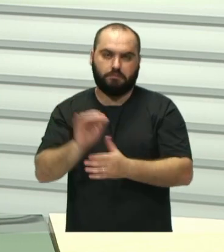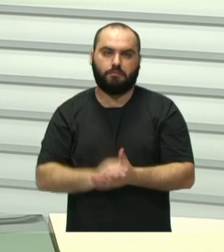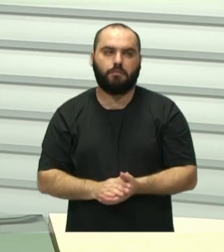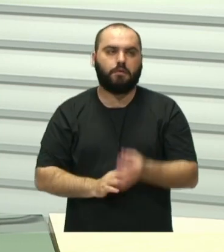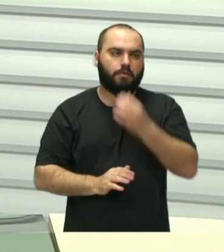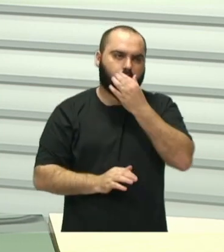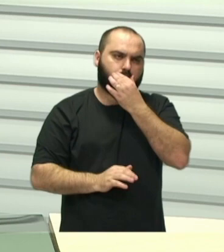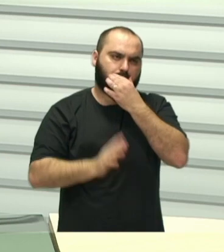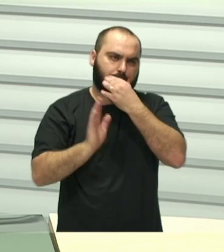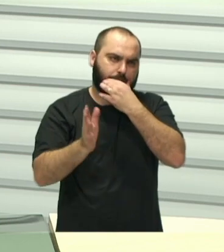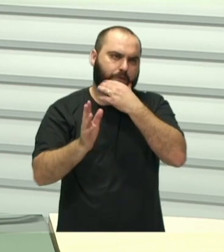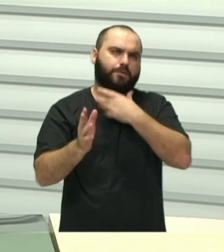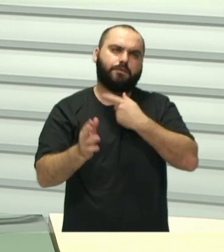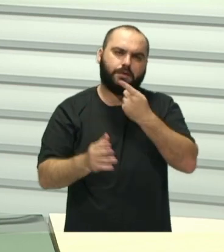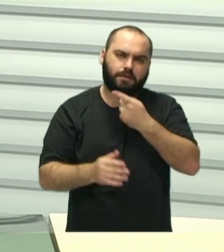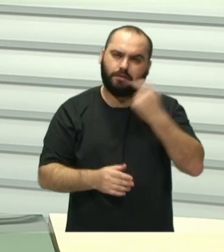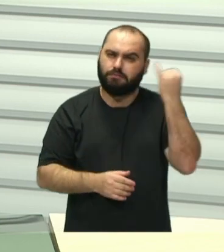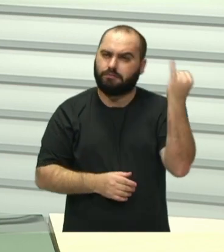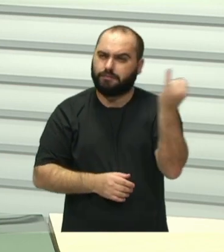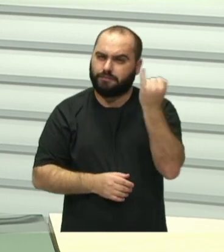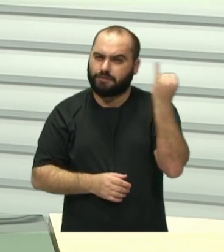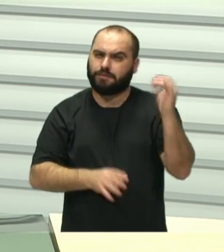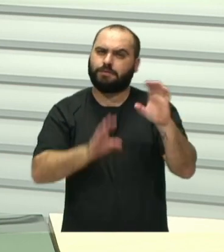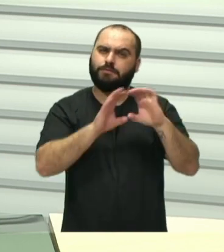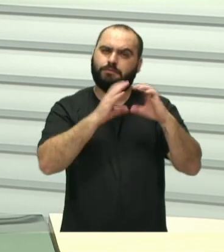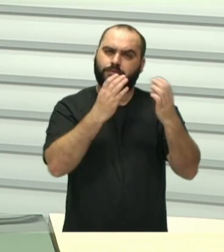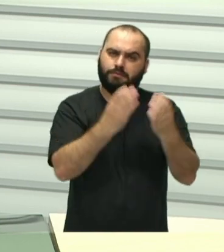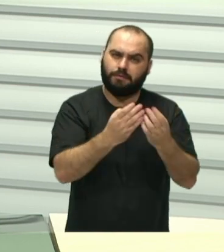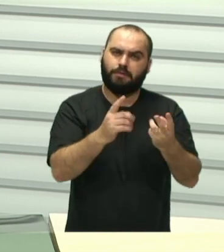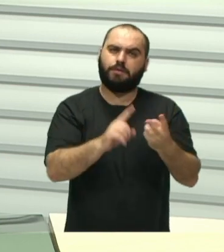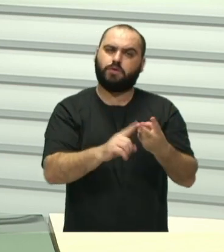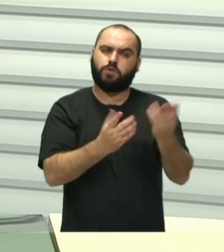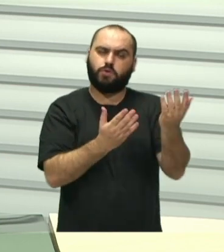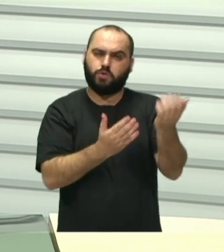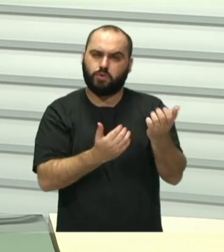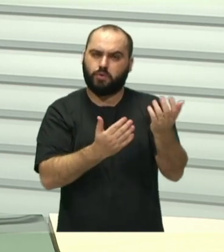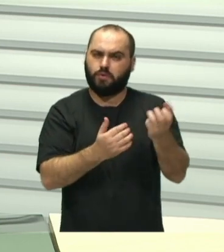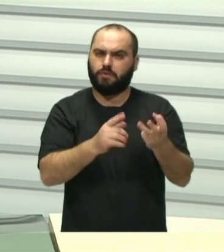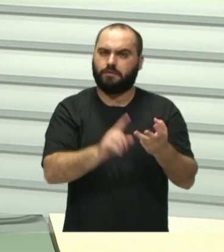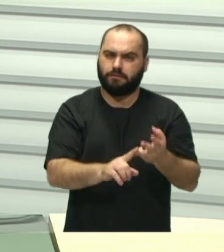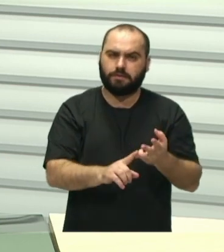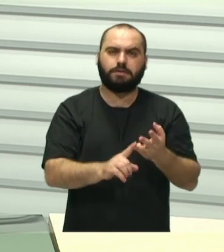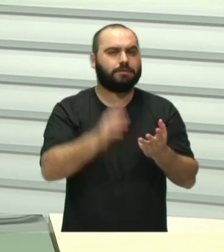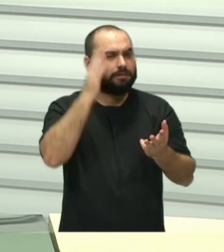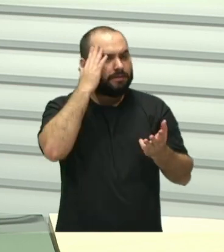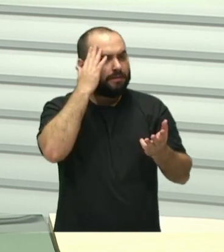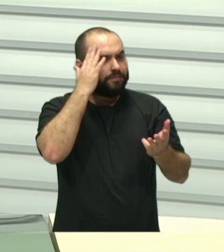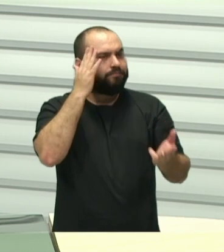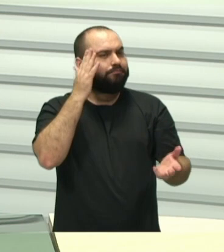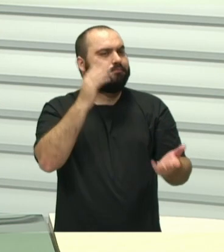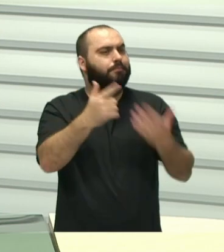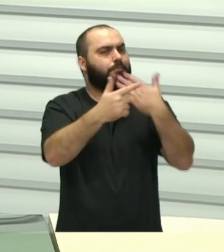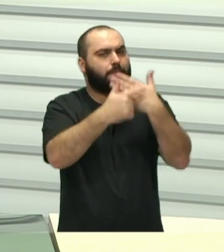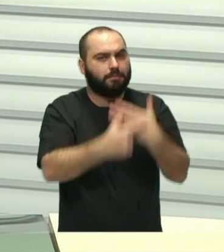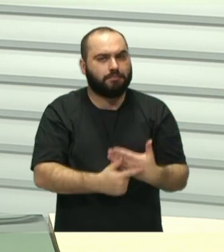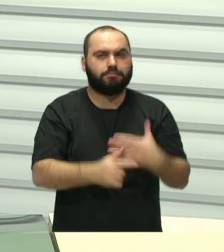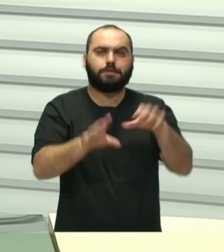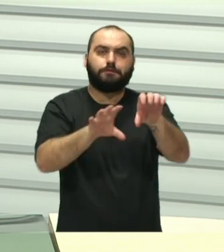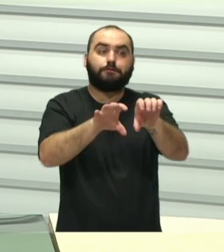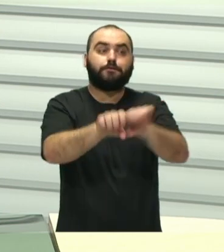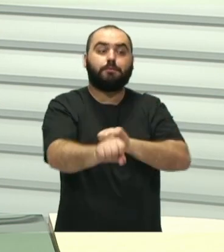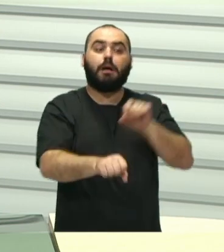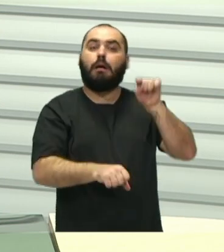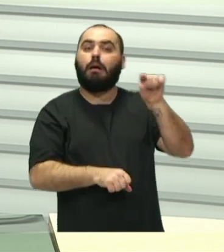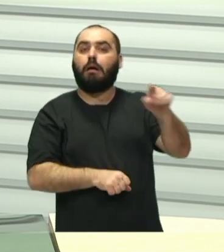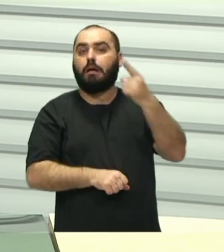como citei muito importante para nossa comunidade para nossos jovens é ter acesso poder desempenhar seu papel se formar naquilo